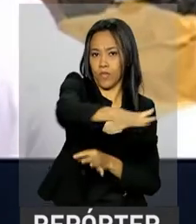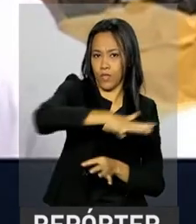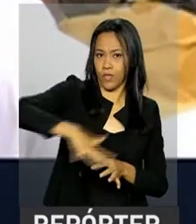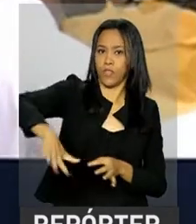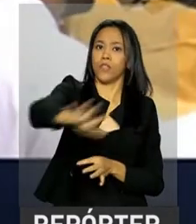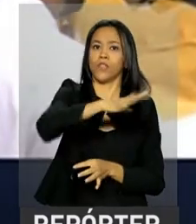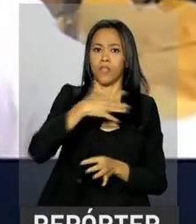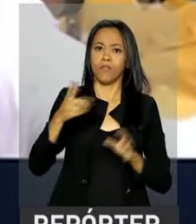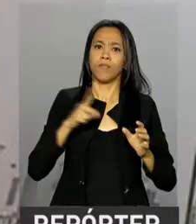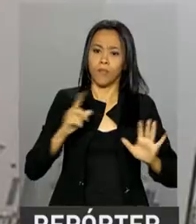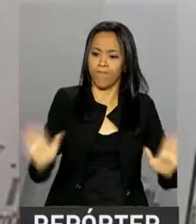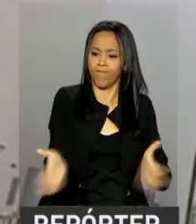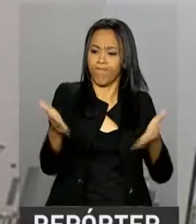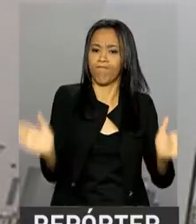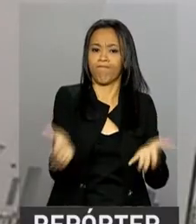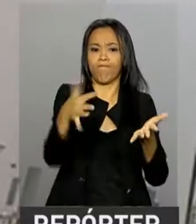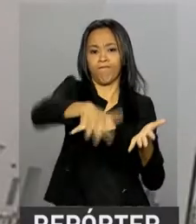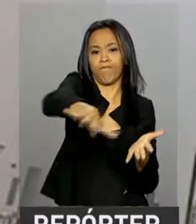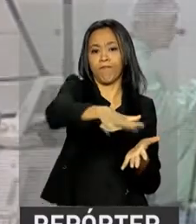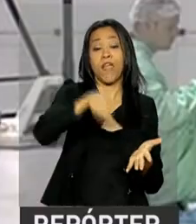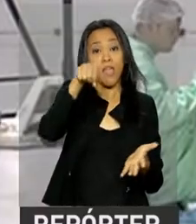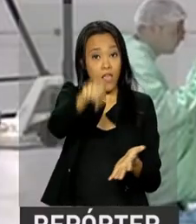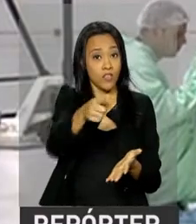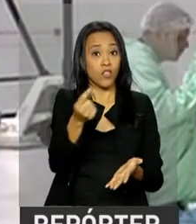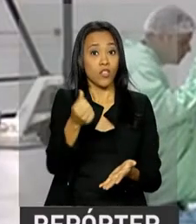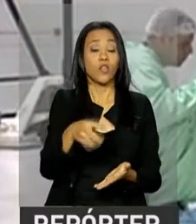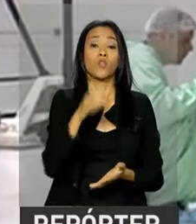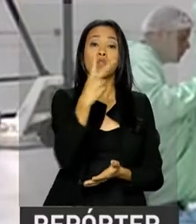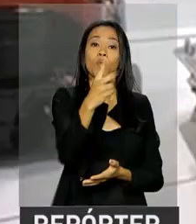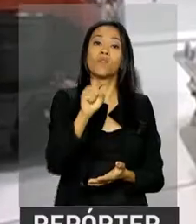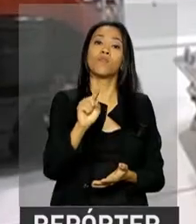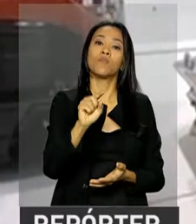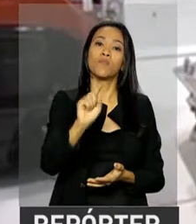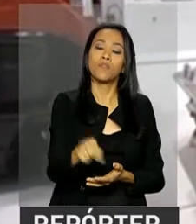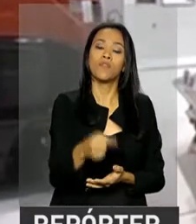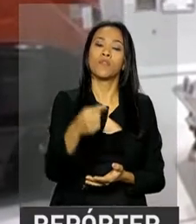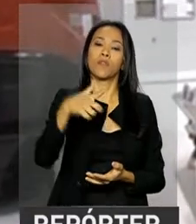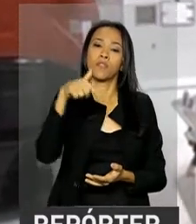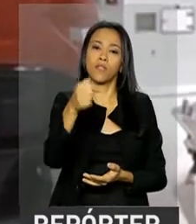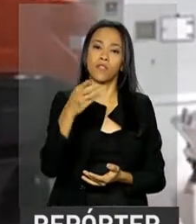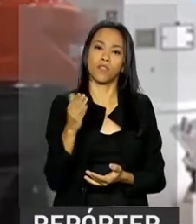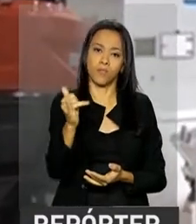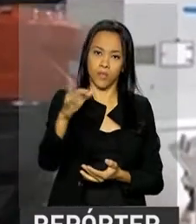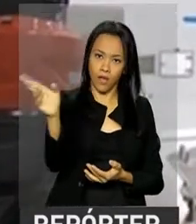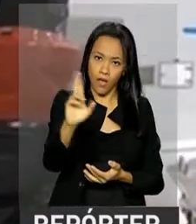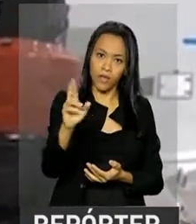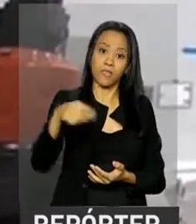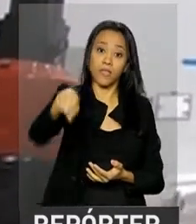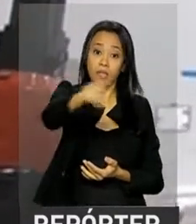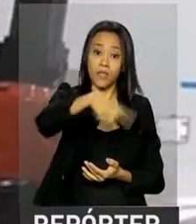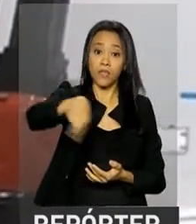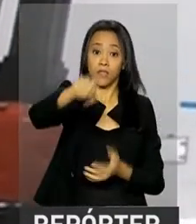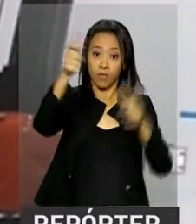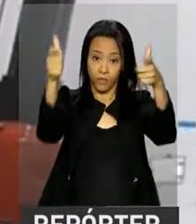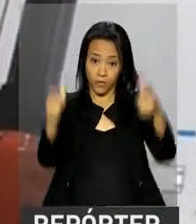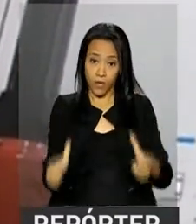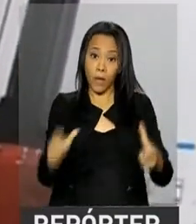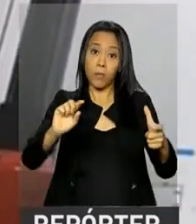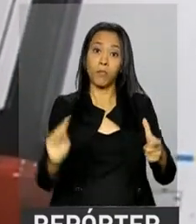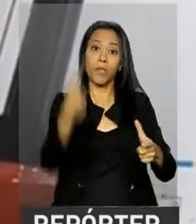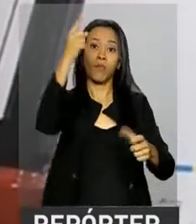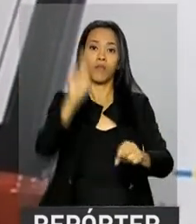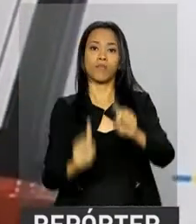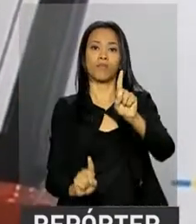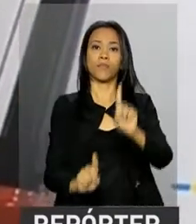em tecnologia espacial. Com investimentos de 2,7 bilhões de reais, o Brasil lançou ao espaço o primeiro